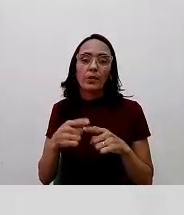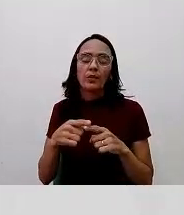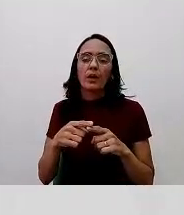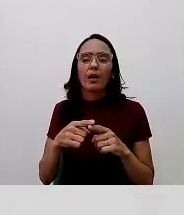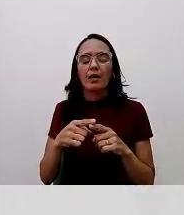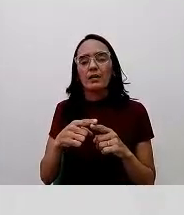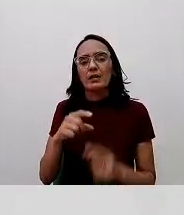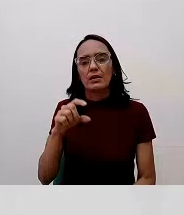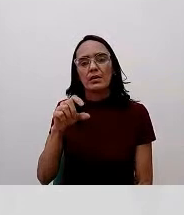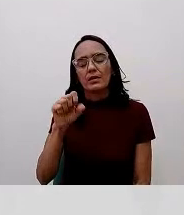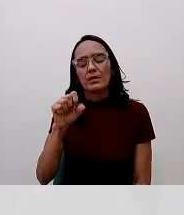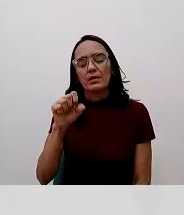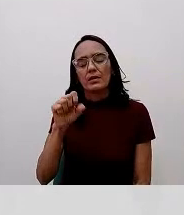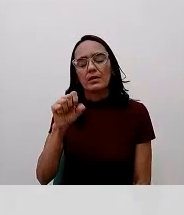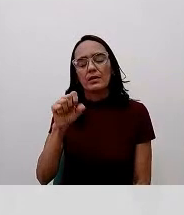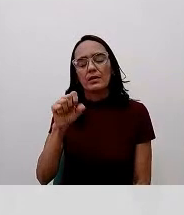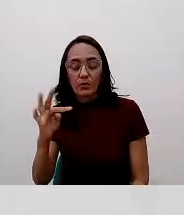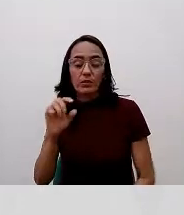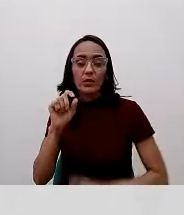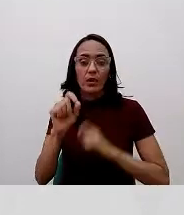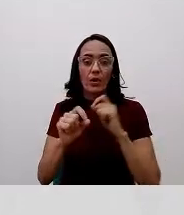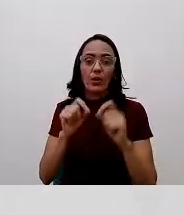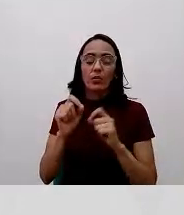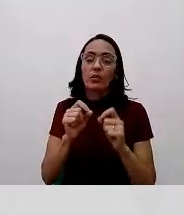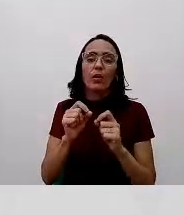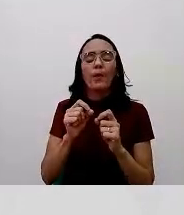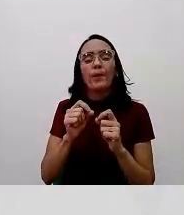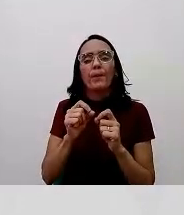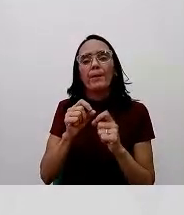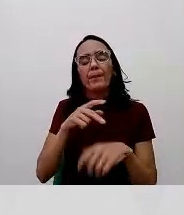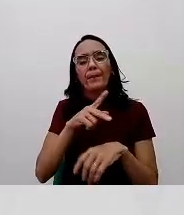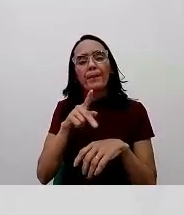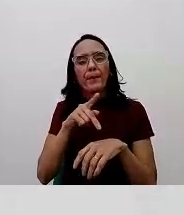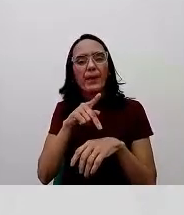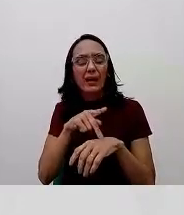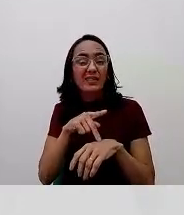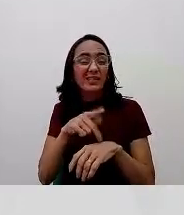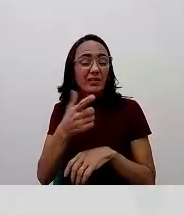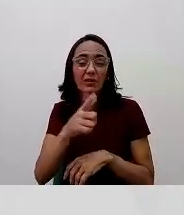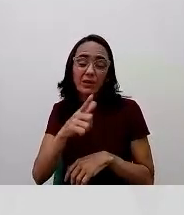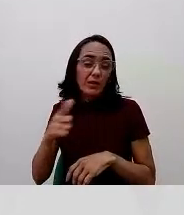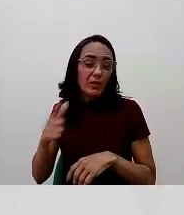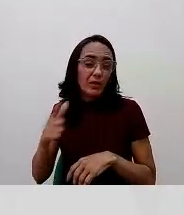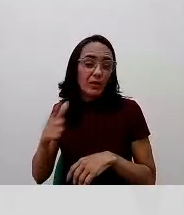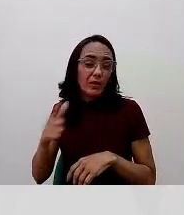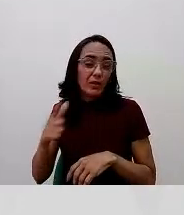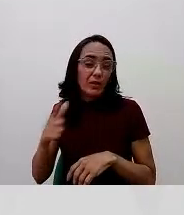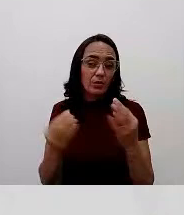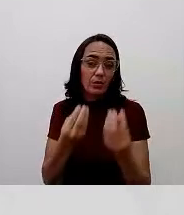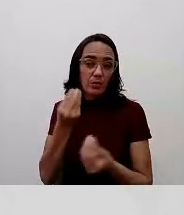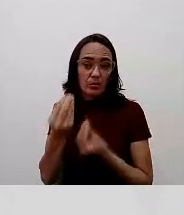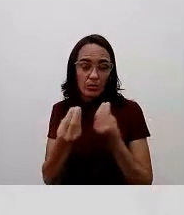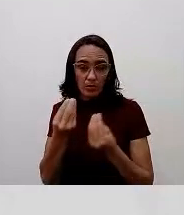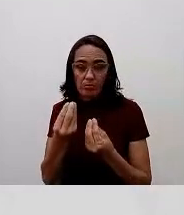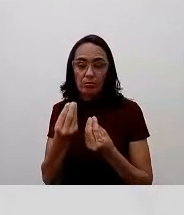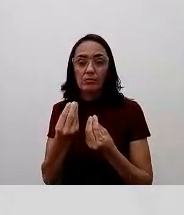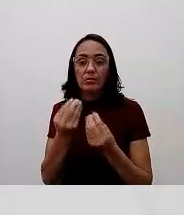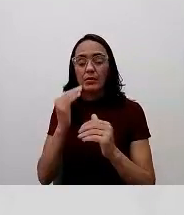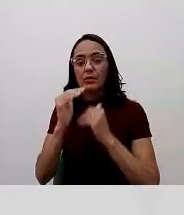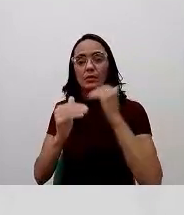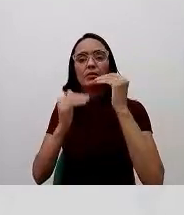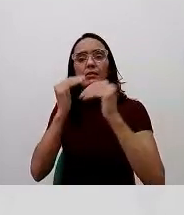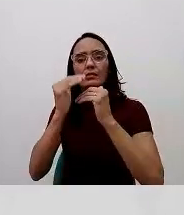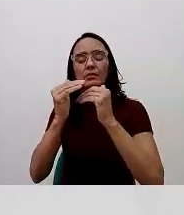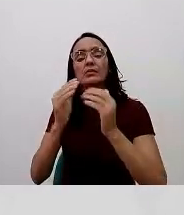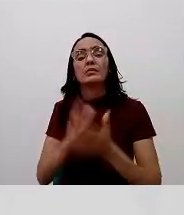não produz ciência, um país que não produz tecnologia, ele não tem como mudar o seu status atual, né? E o Brasil, para que